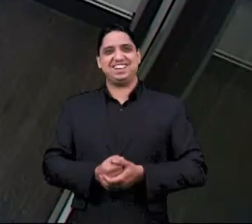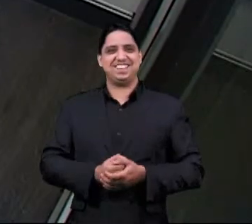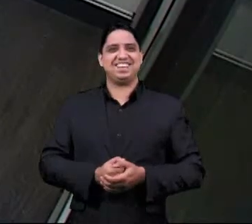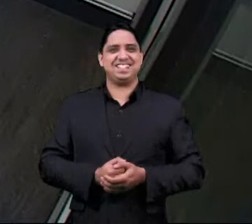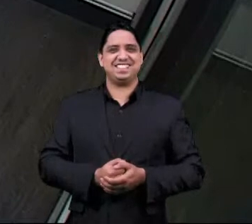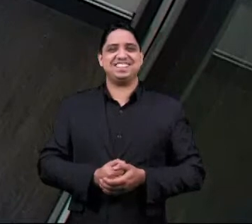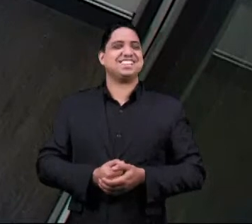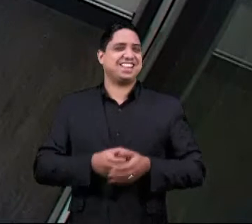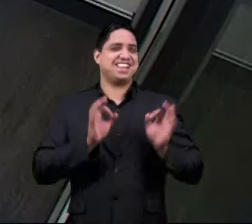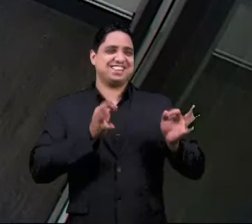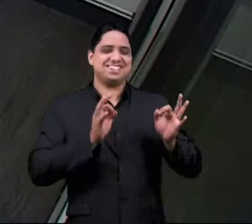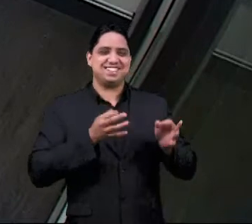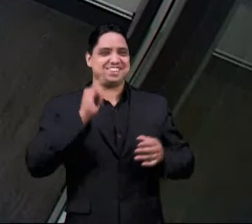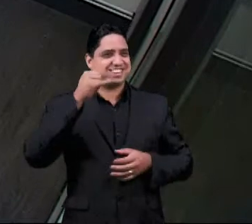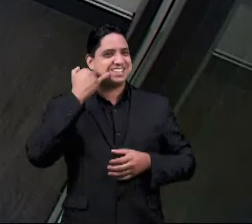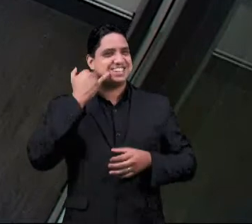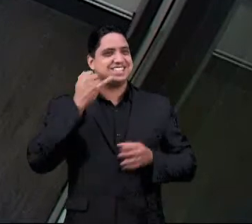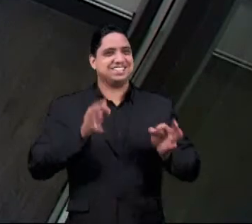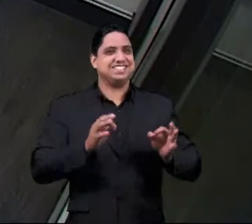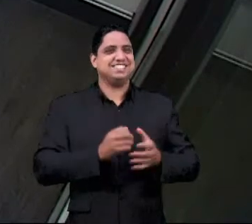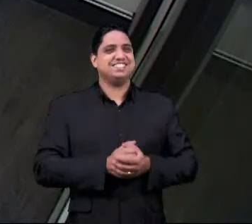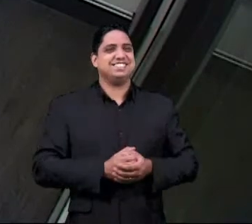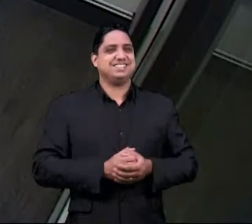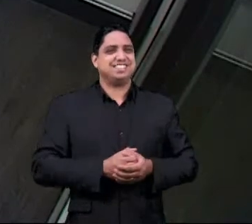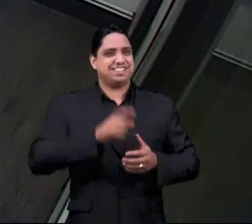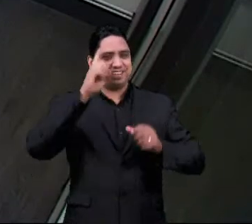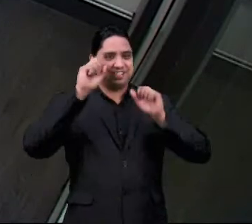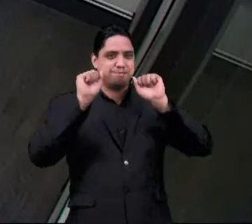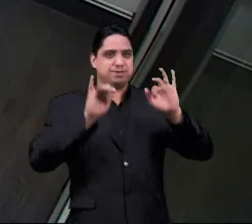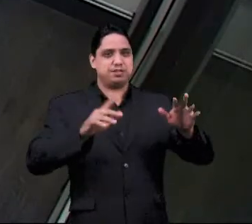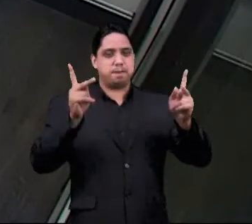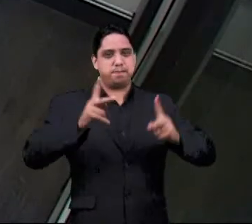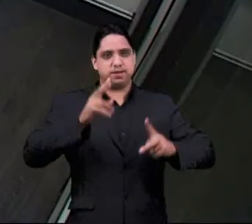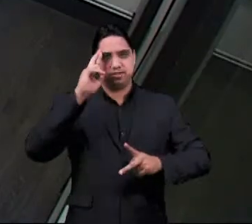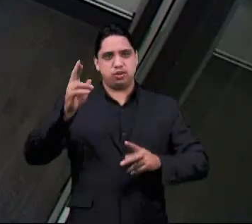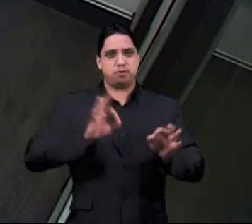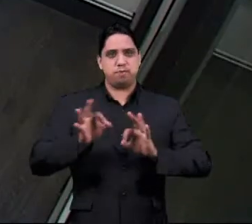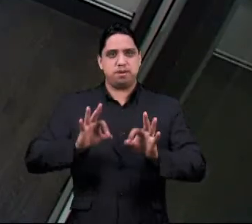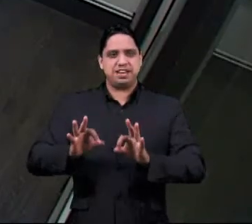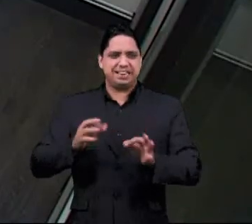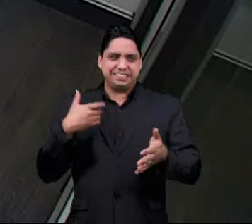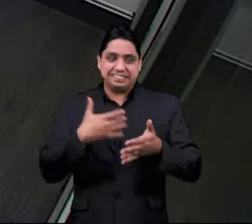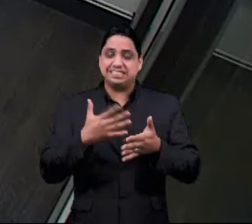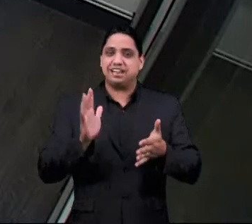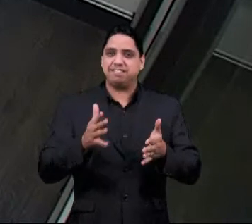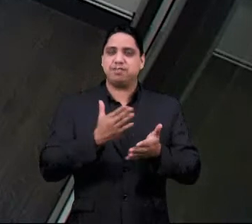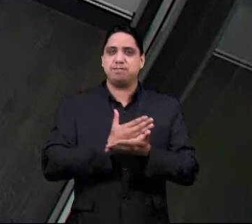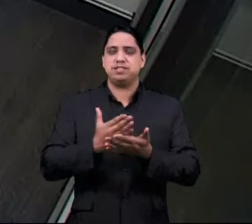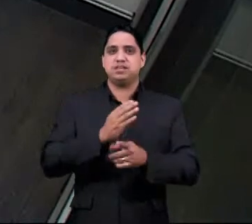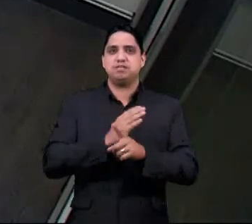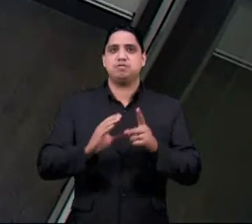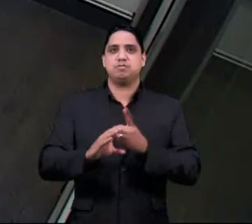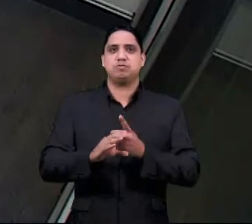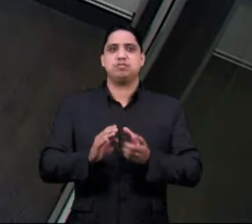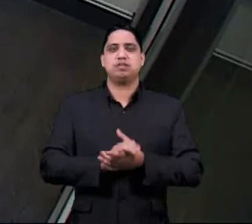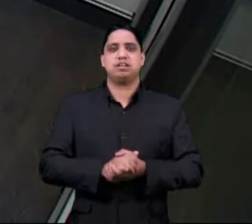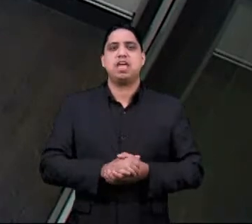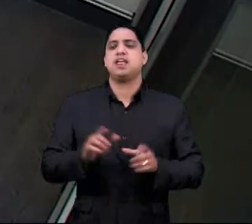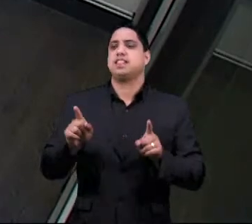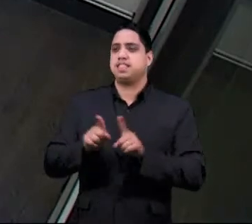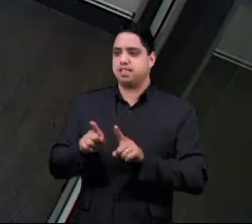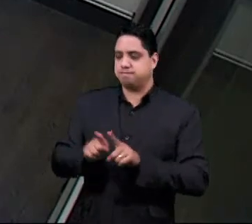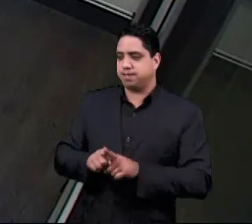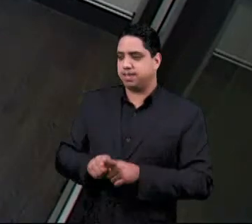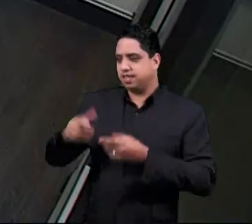Tá certo. A todos nós aqui da Rádio Manaim. Tá certo, Cleber. Deus abençoe, Pai do Senhor. Vamos nos preparar, daqui a pouquinho começa o culto. Amém. E o nosso querido